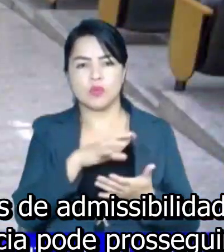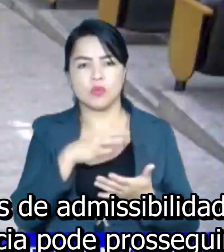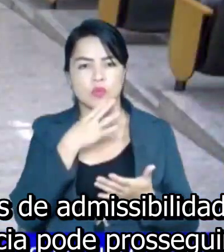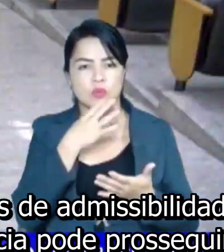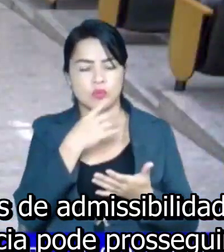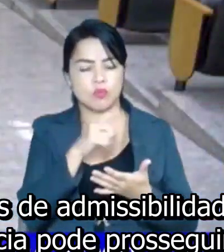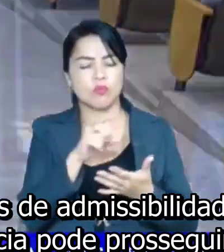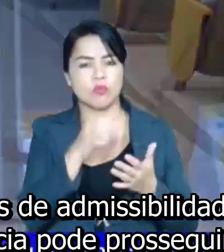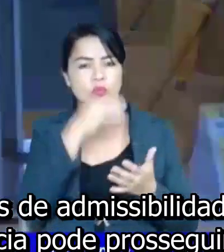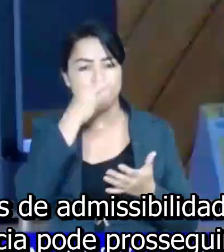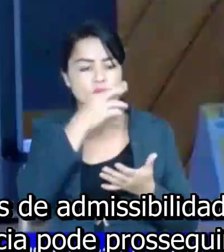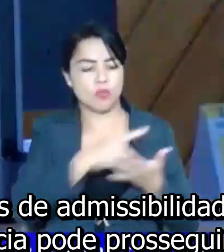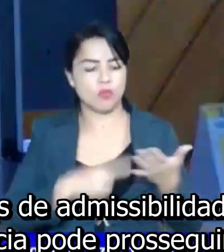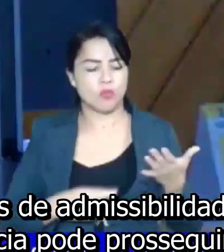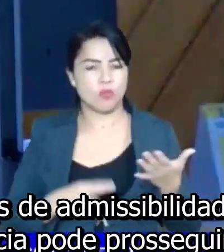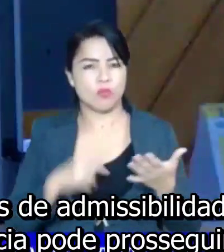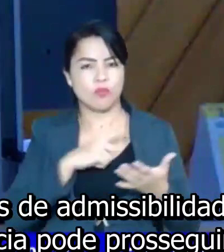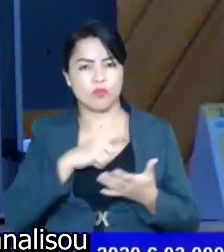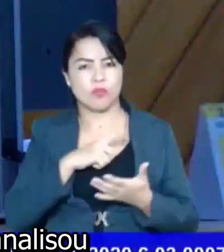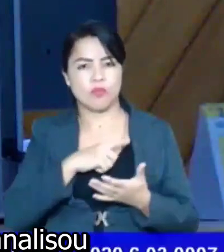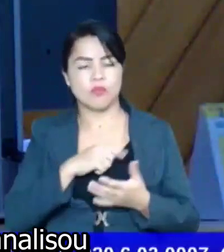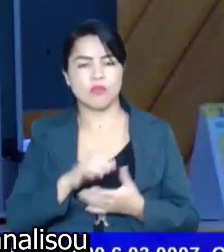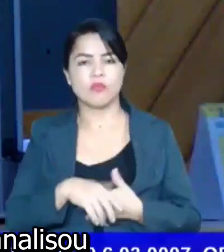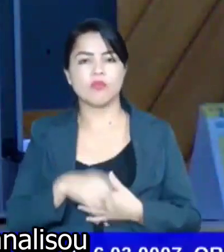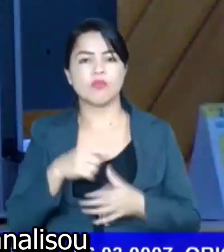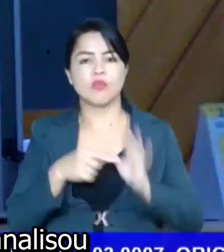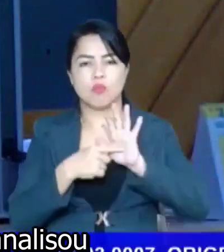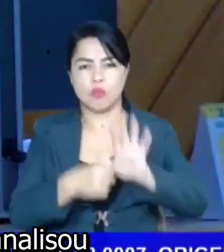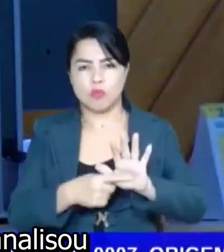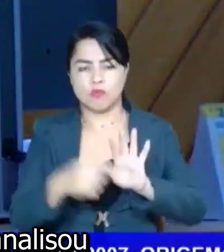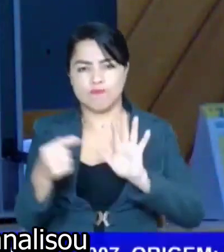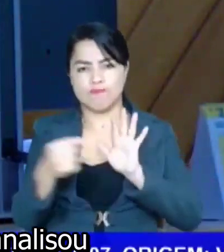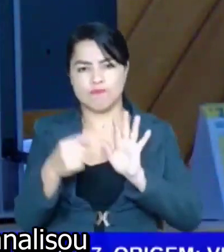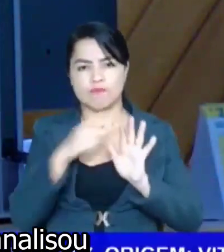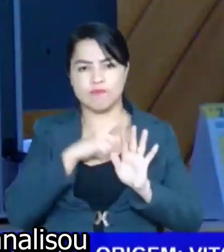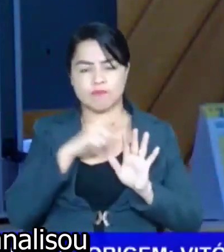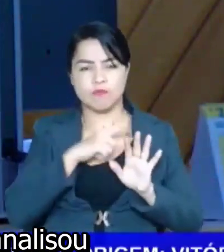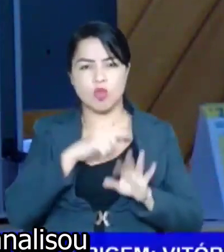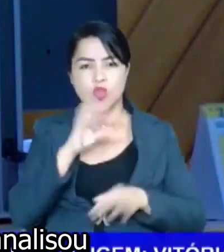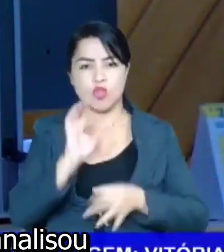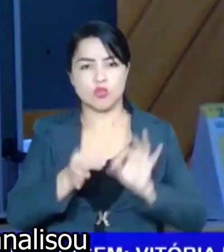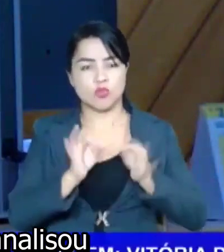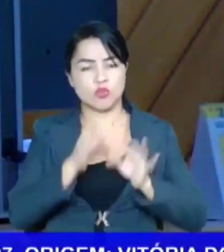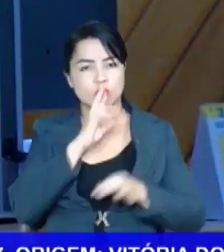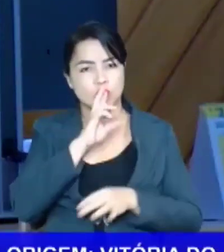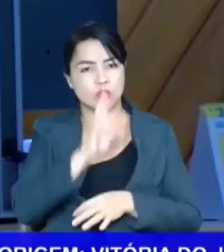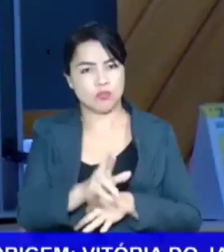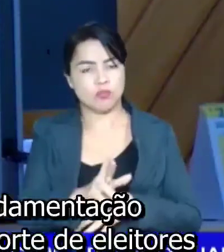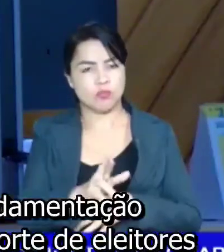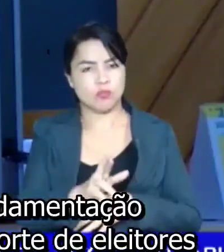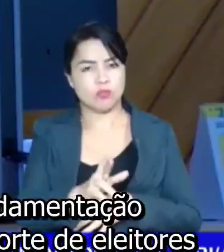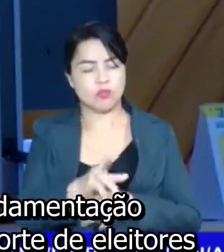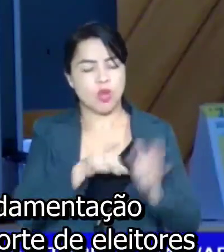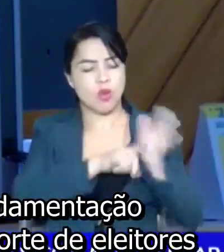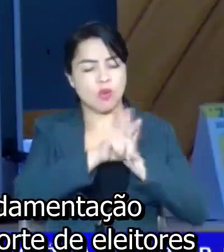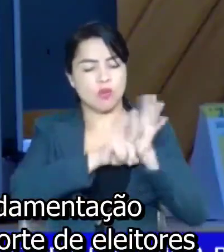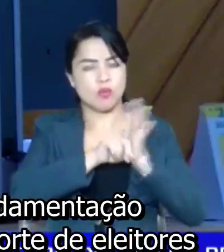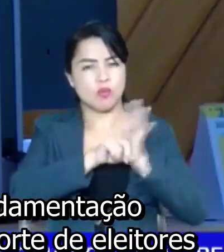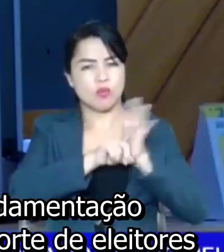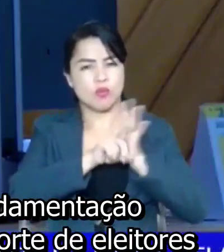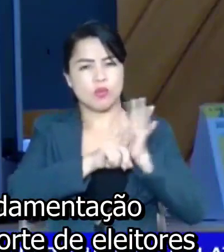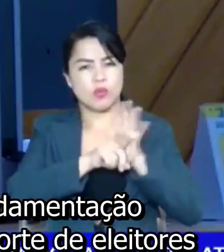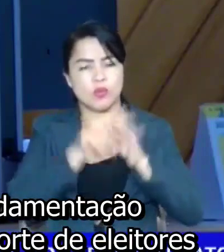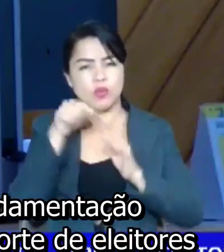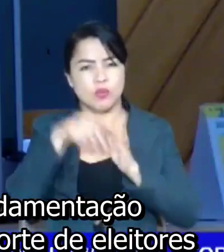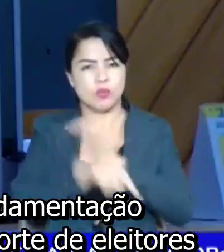Excelência seu pode prosseguir. computador. No que diz respeito ao mérito, a sentença do juiz analisou com profundidade